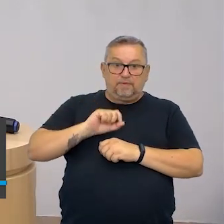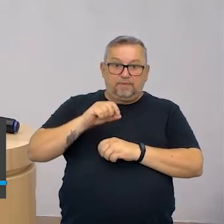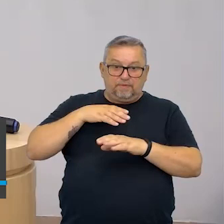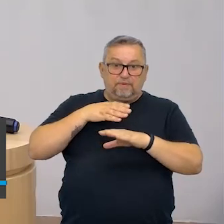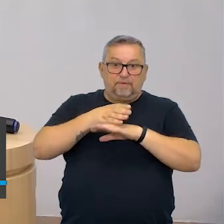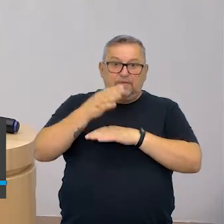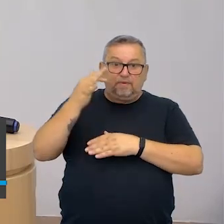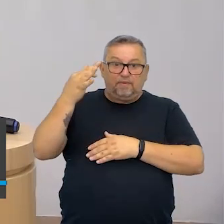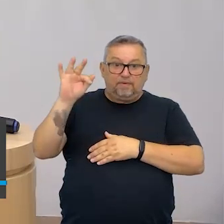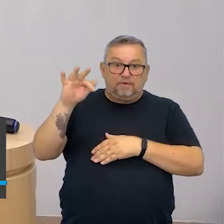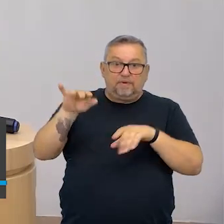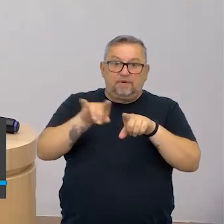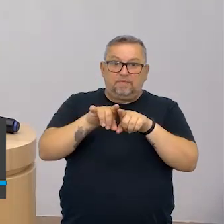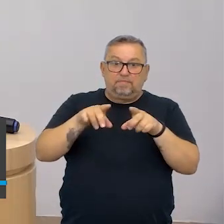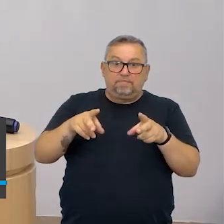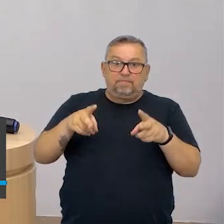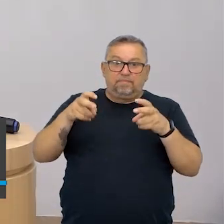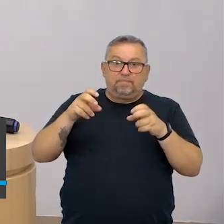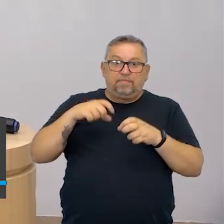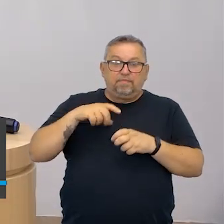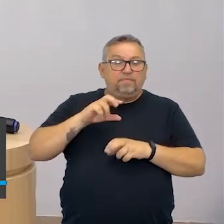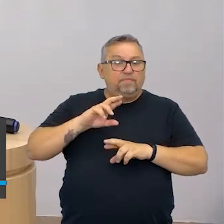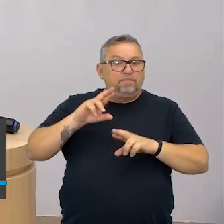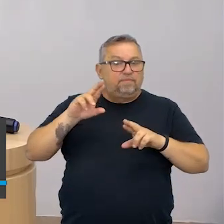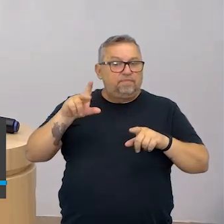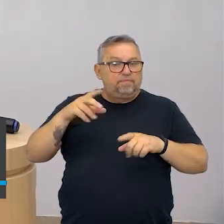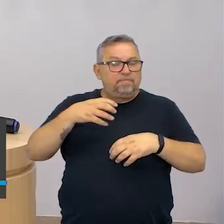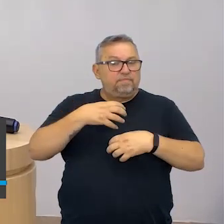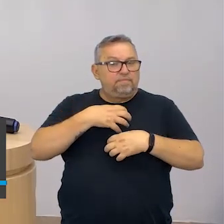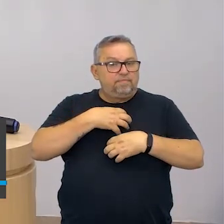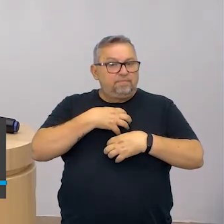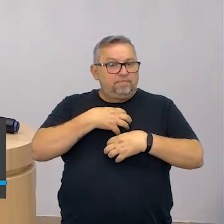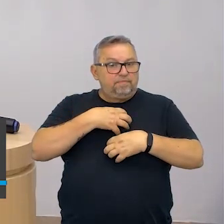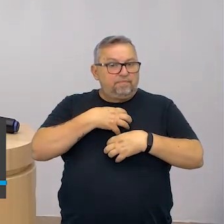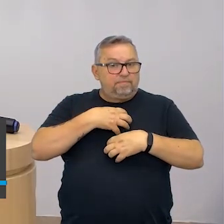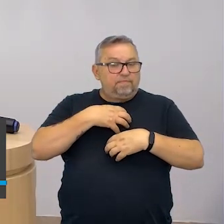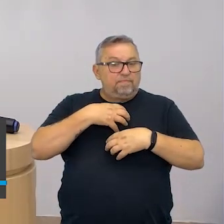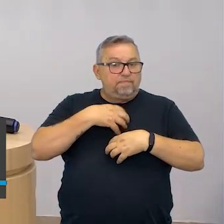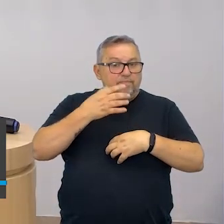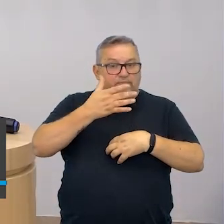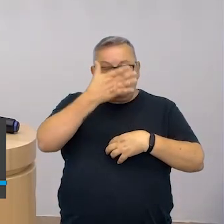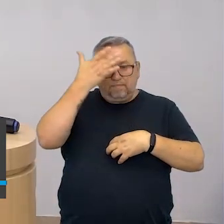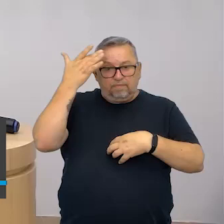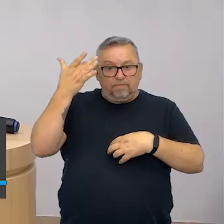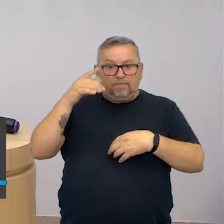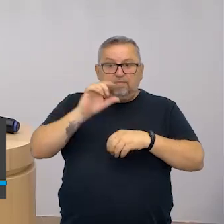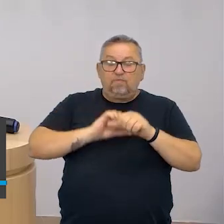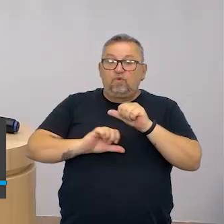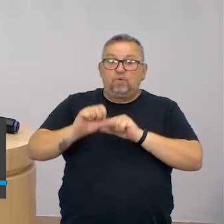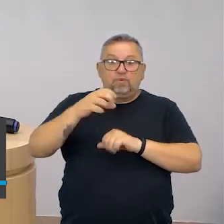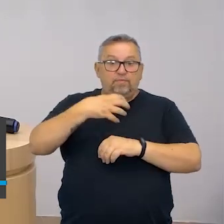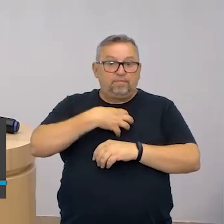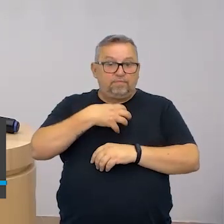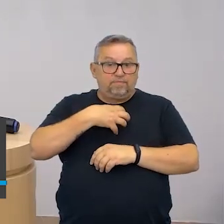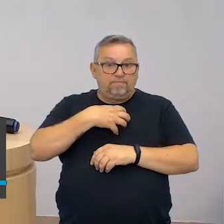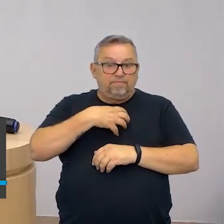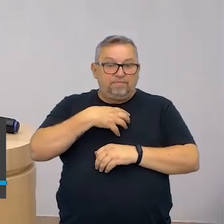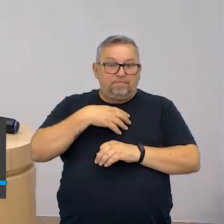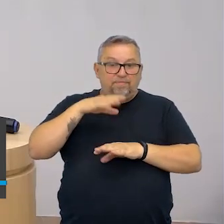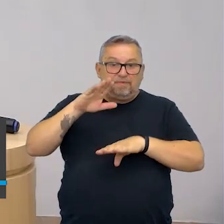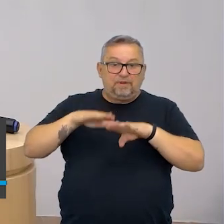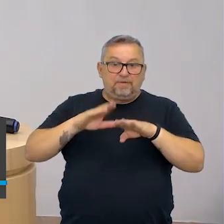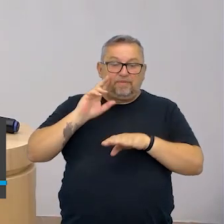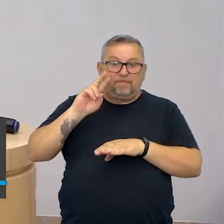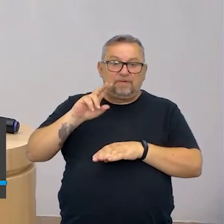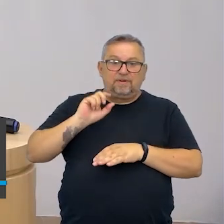para a França, ele também percebeu uma diferença de comportamento, né? Então essas pessoas elas mudavam o seu comportamento no